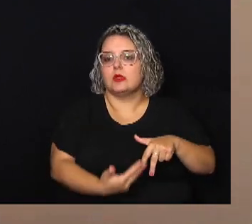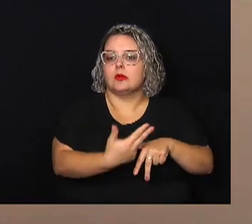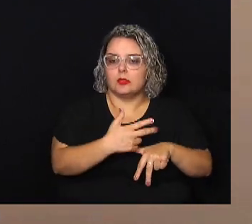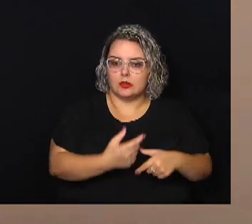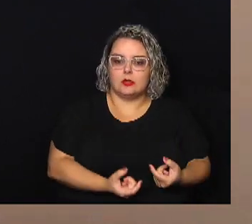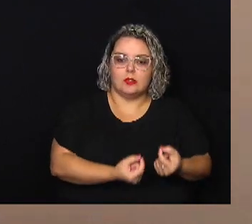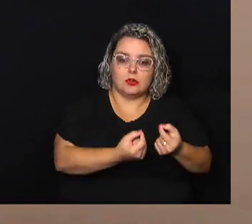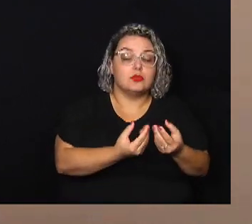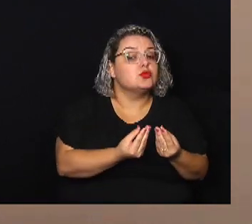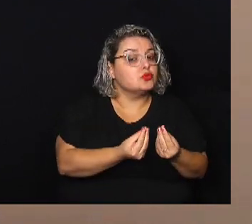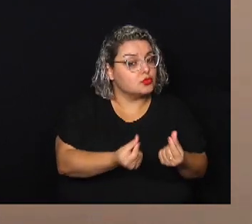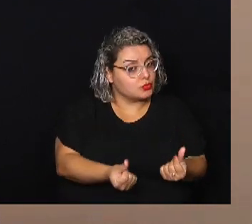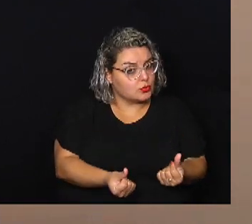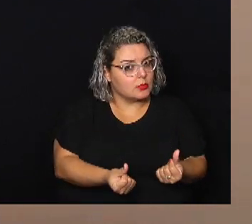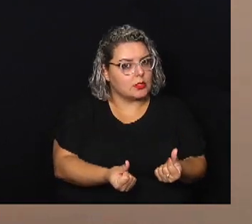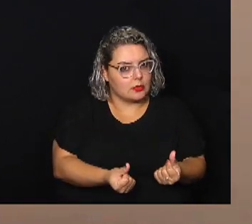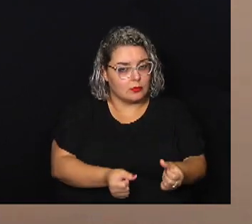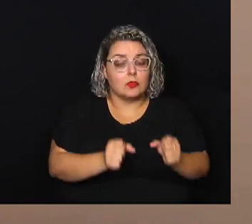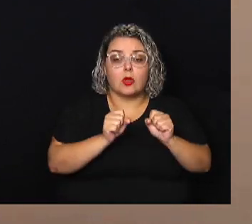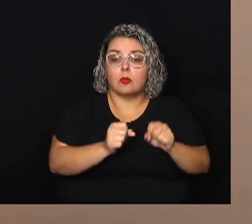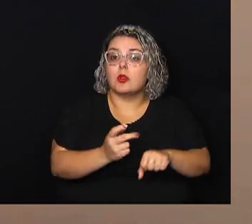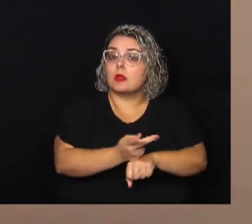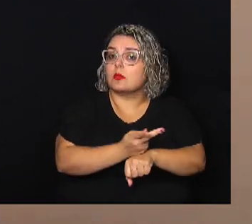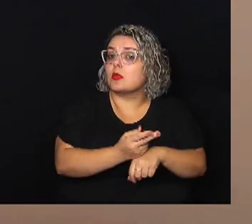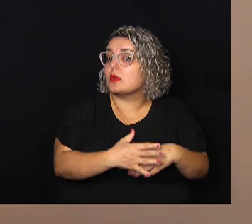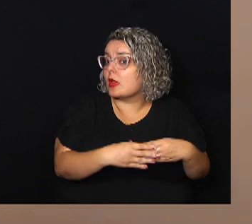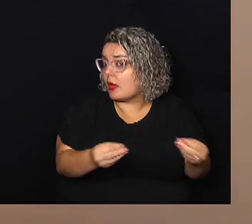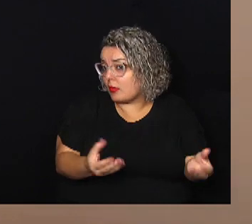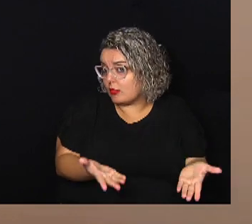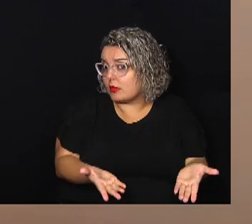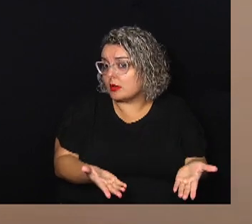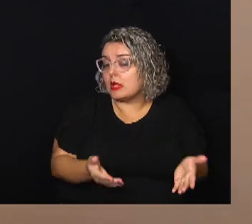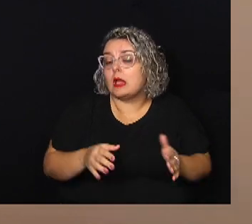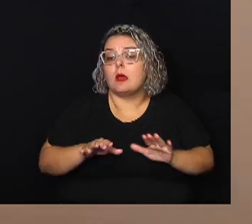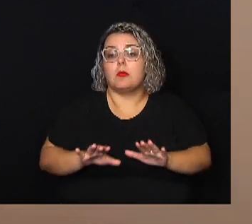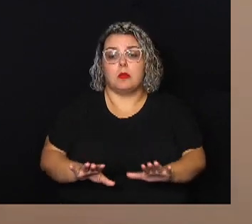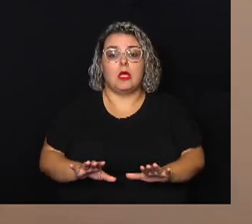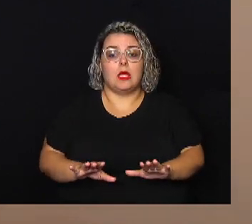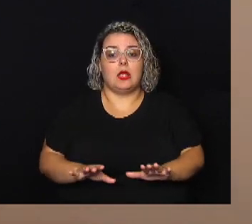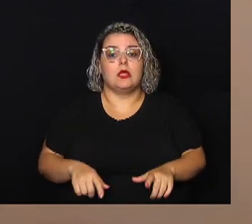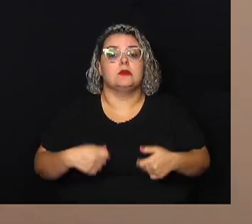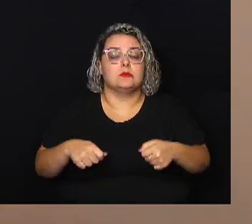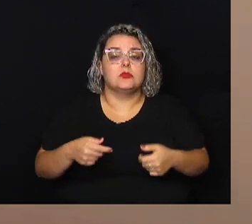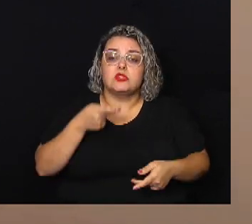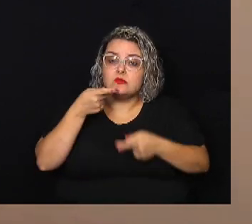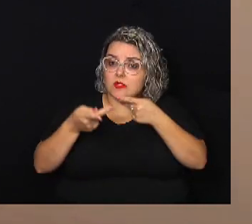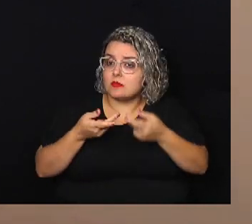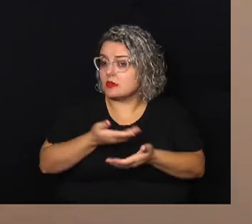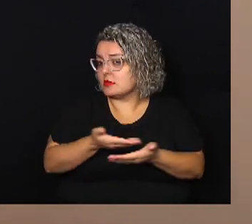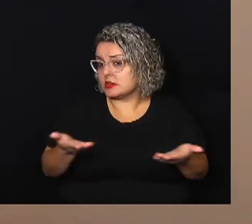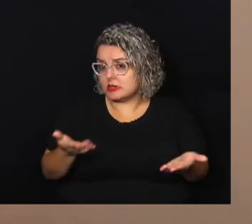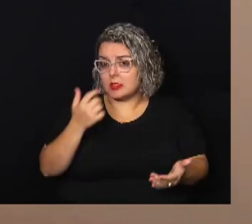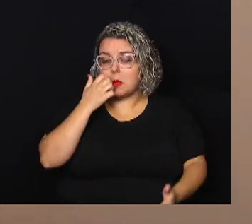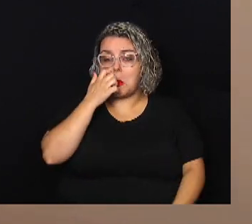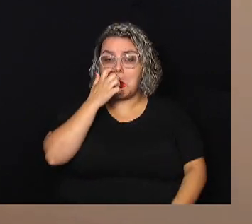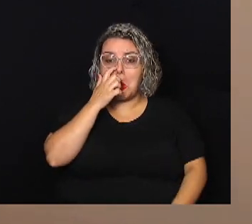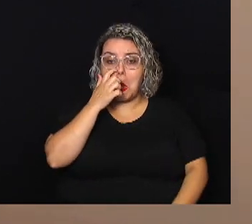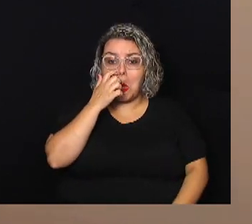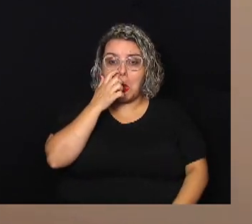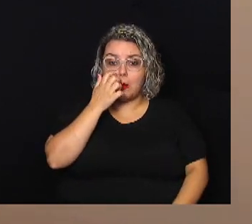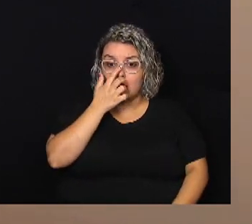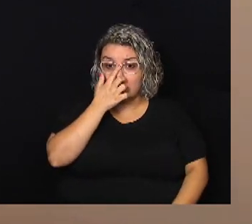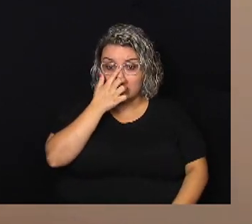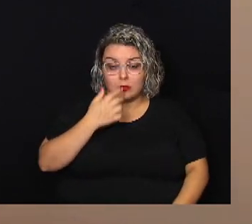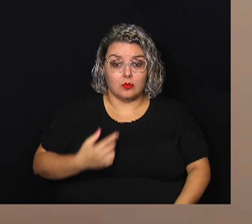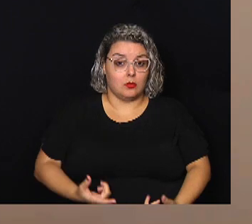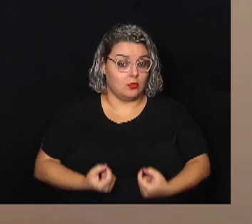de qualidade para poder buscar a cura. Mas eu também preciso falar para vocês que o câncer que não é